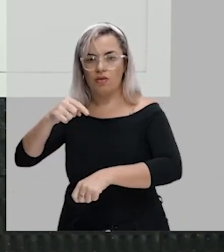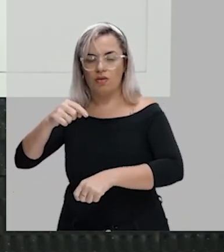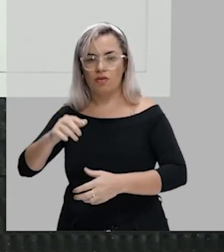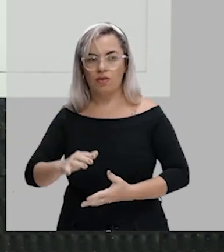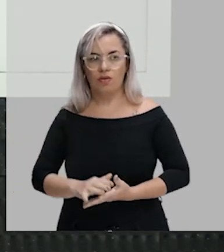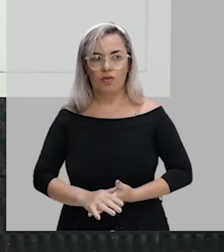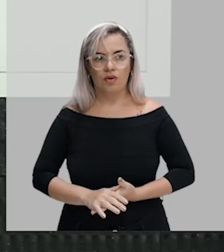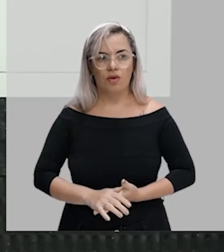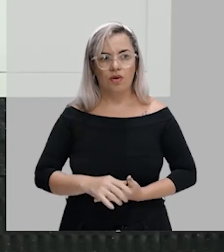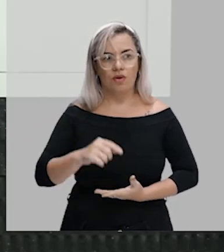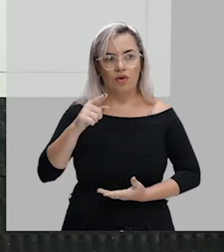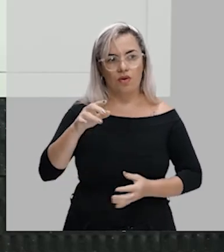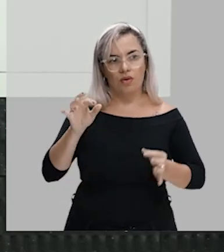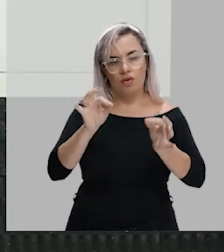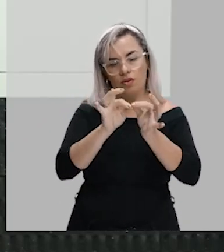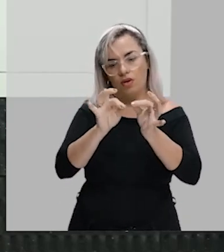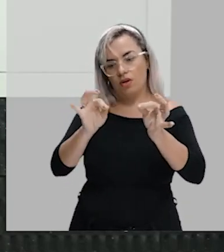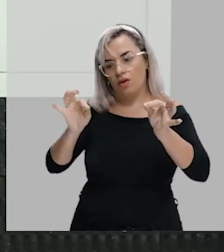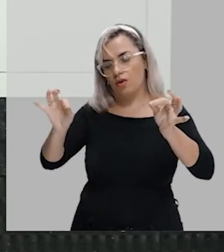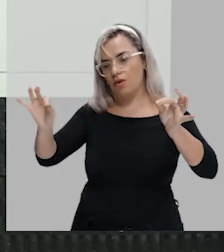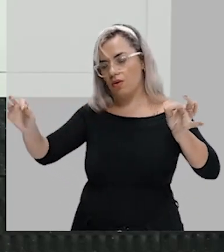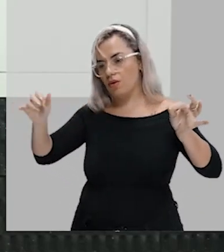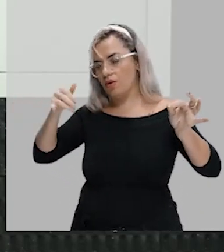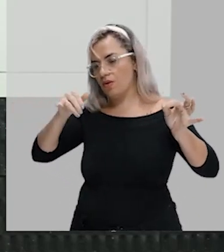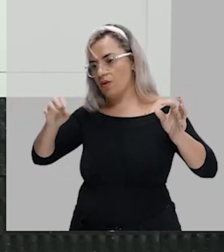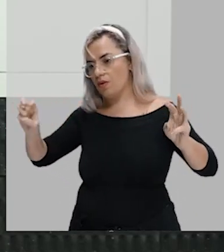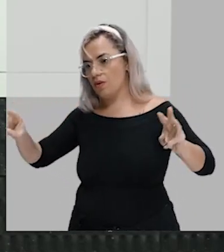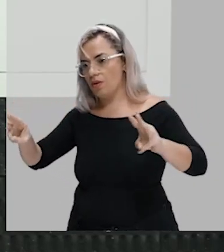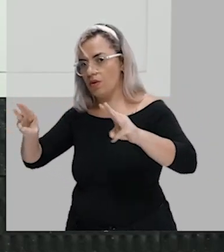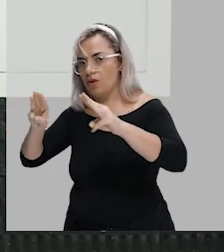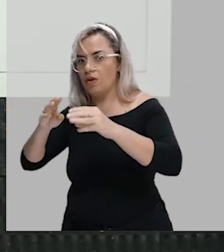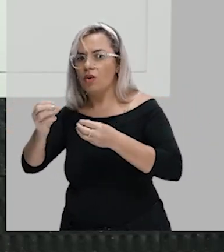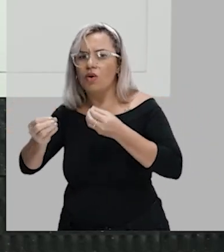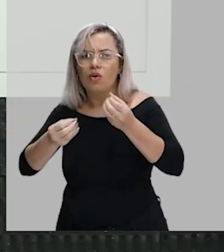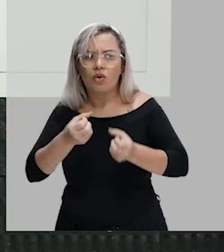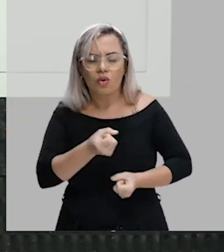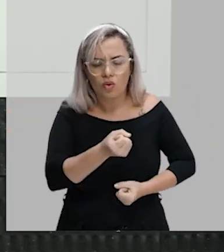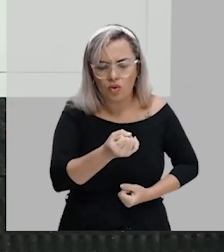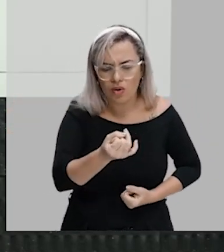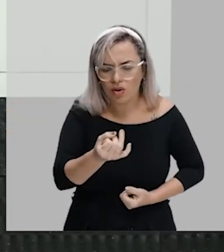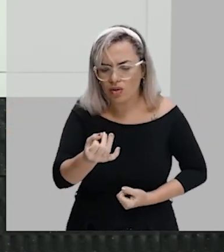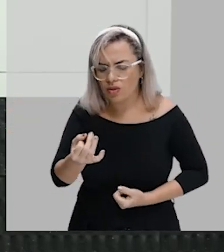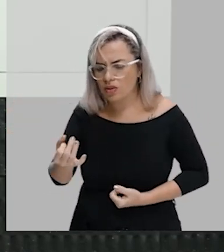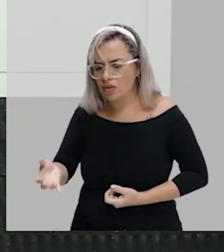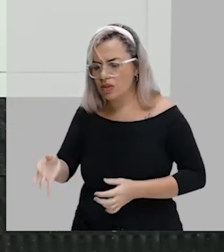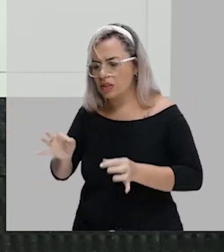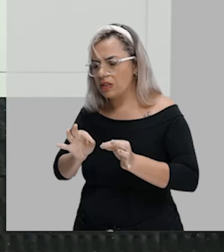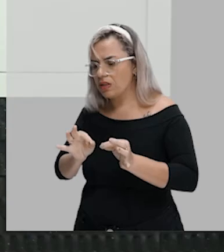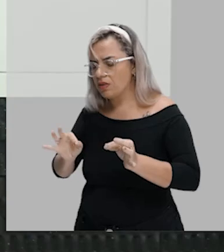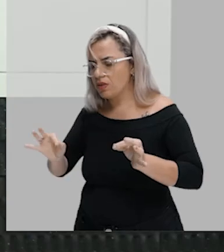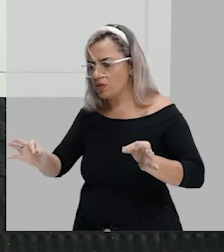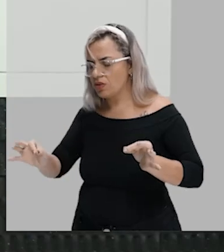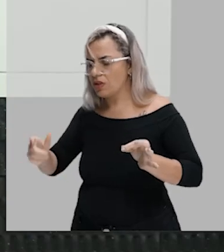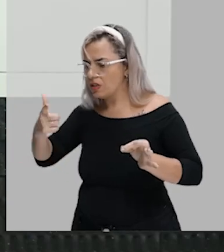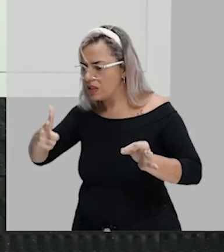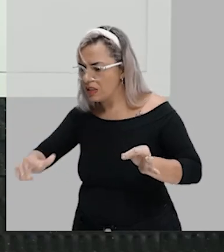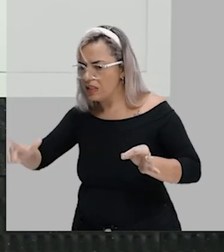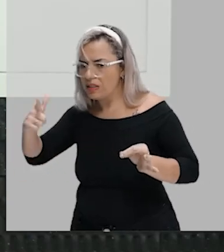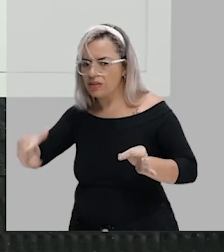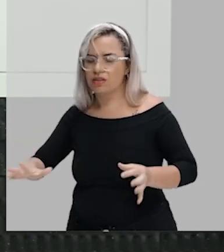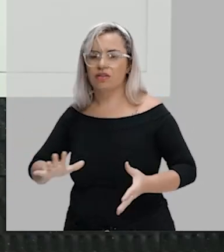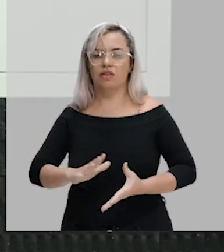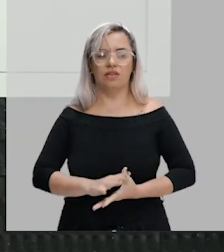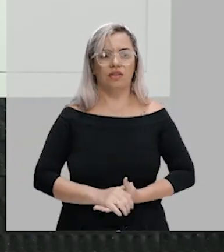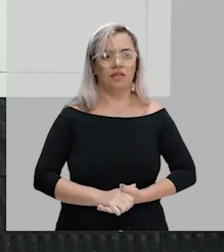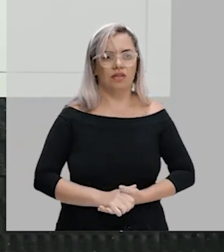onda é o tamanho da onda e a frequência é o quanto que este tamanho de onda está se repetindo, tá ok? Percebam o